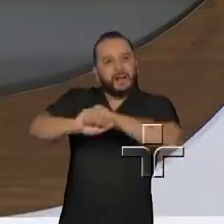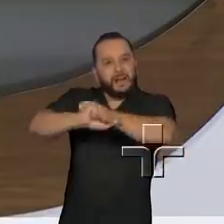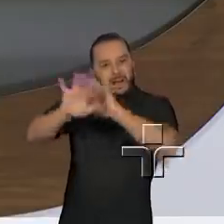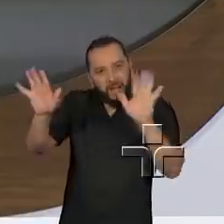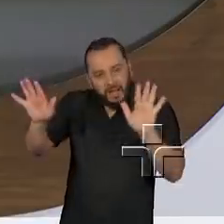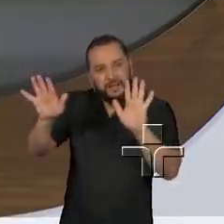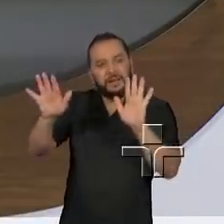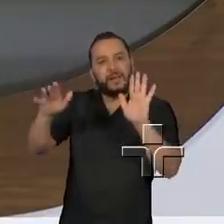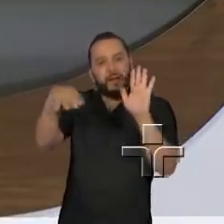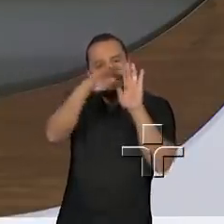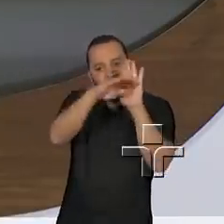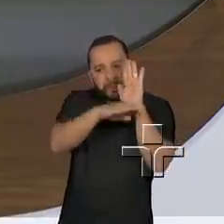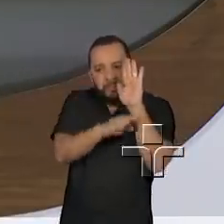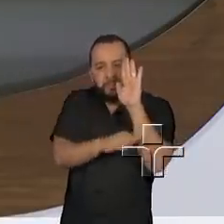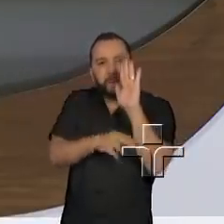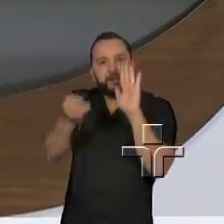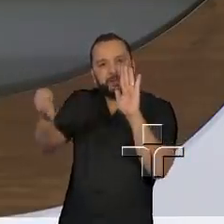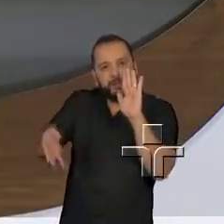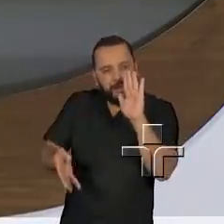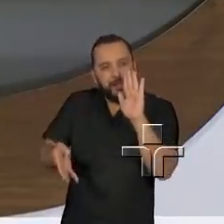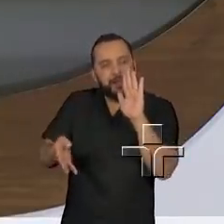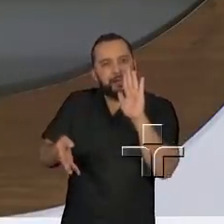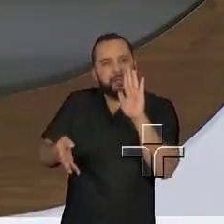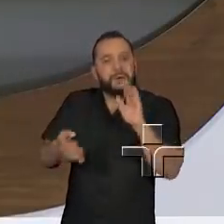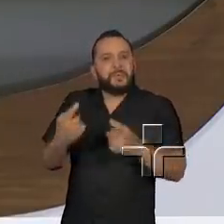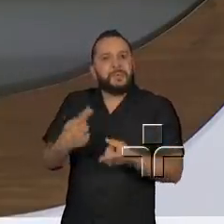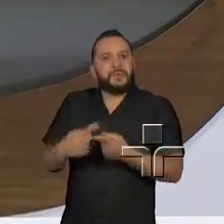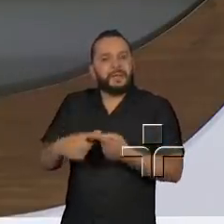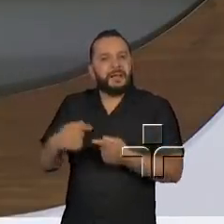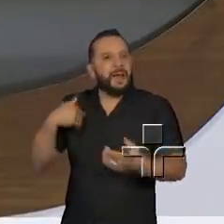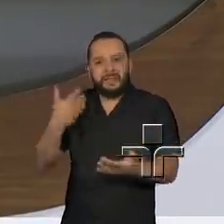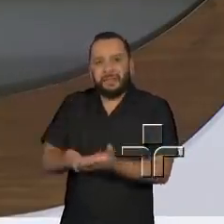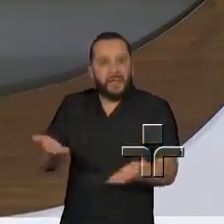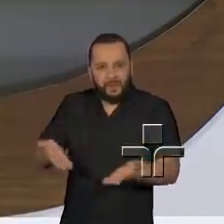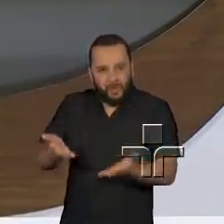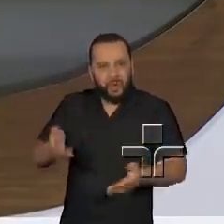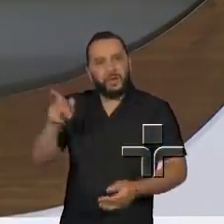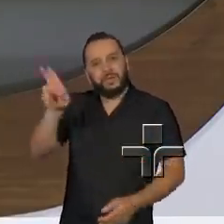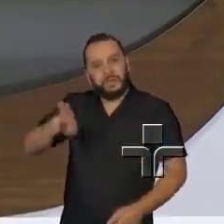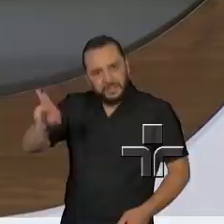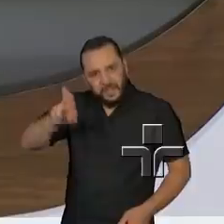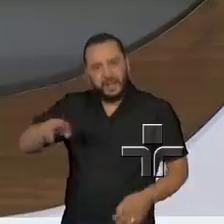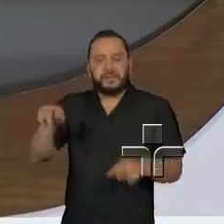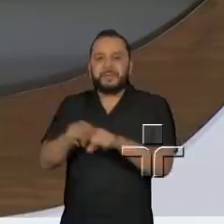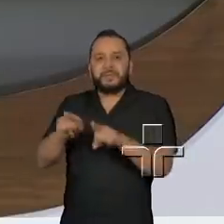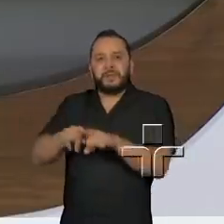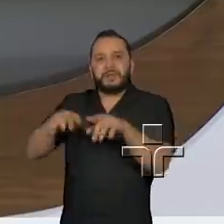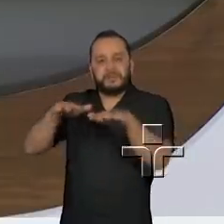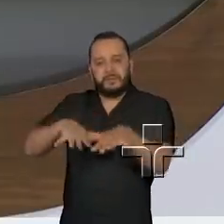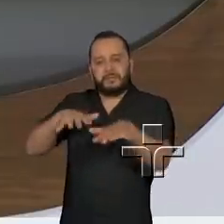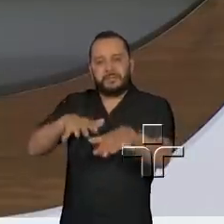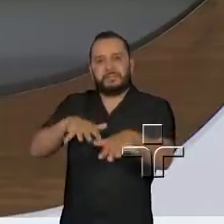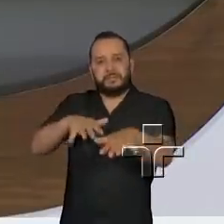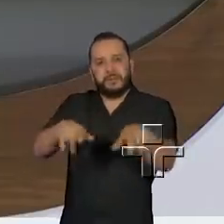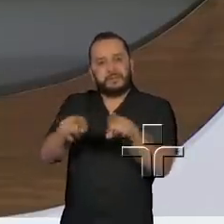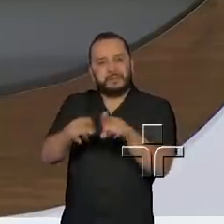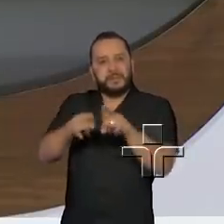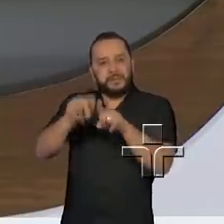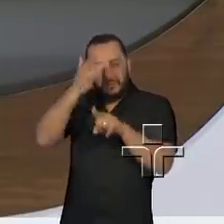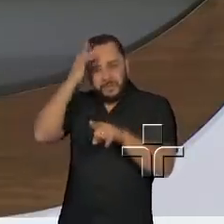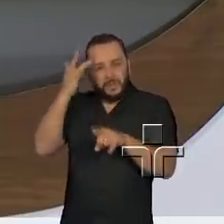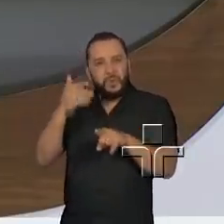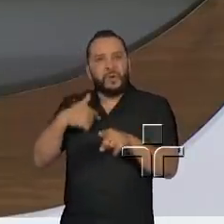mais clara, já que os sinais emitidos até agora pela academia, as manifestações, mesmo de quem perdeu bolsa